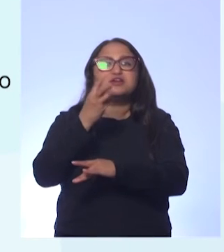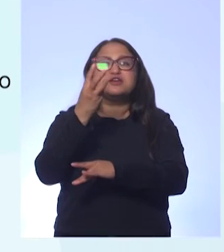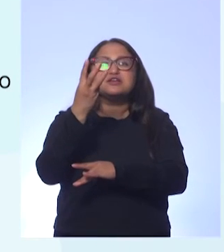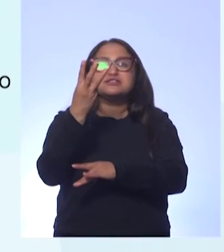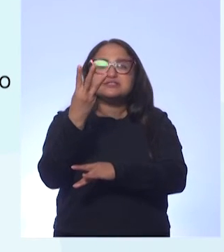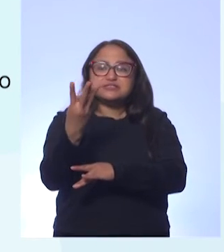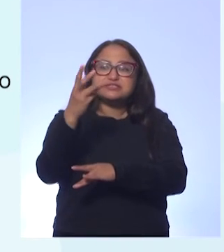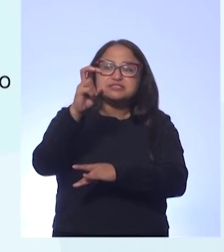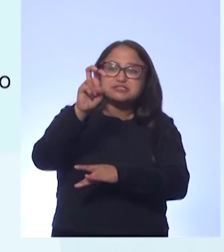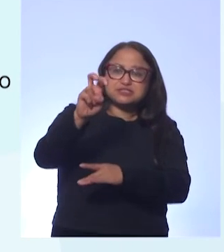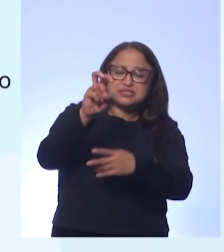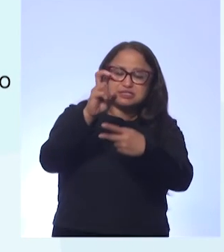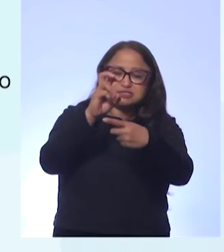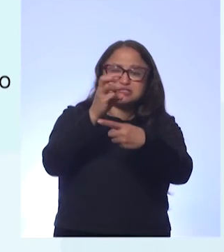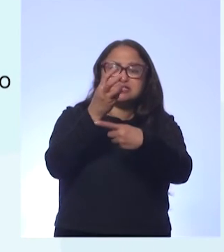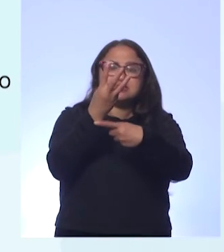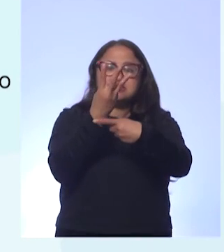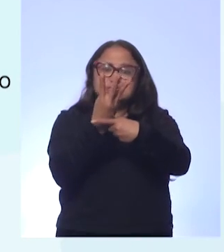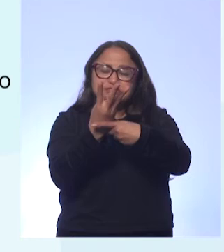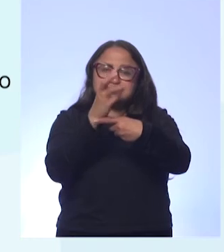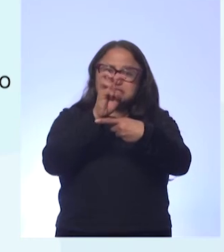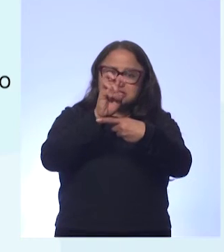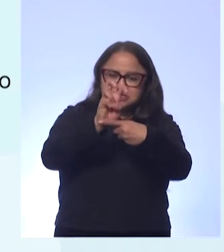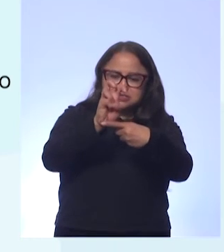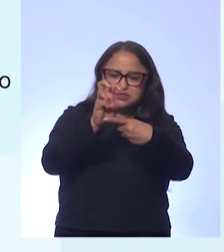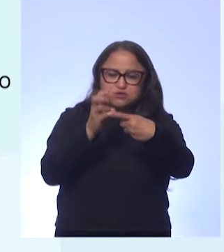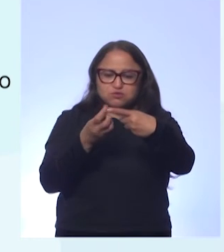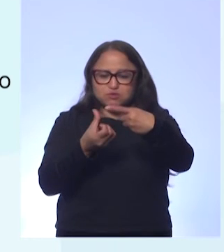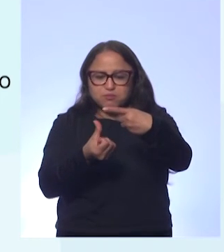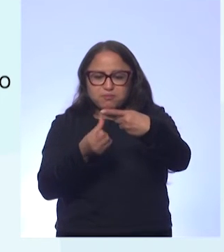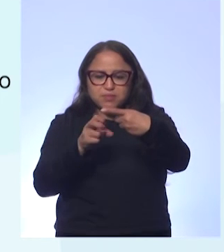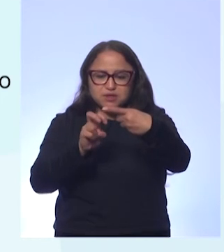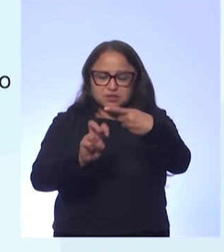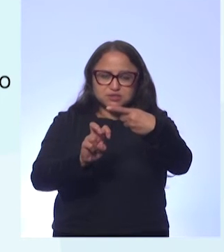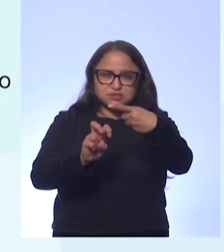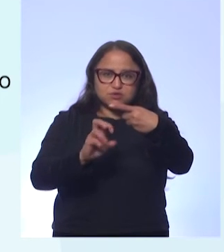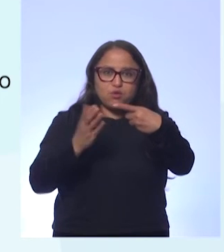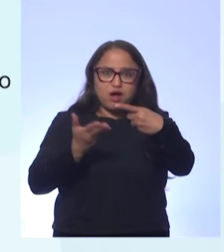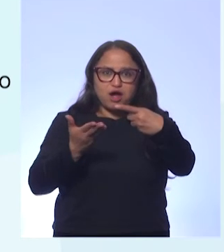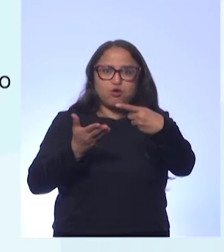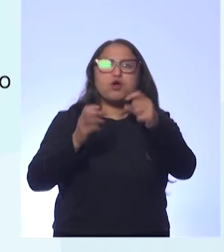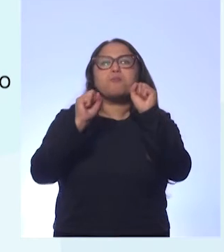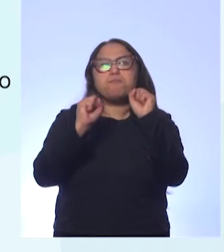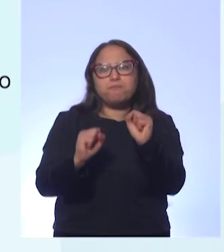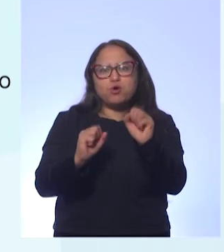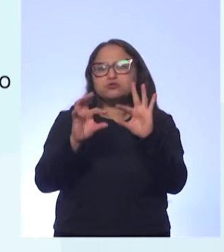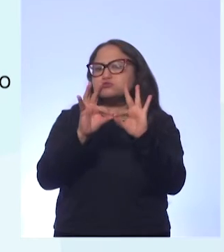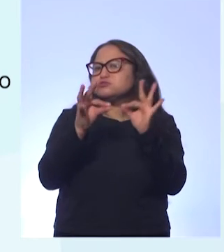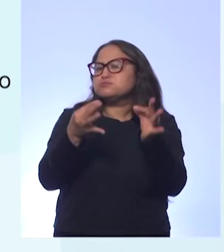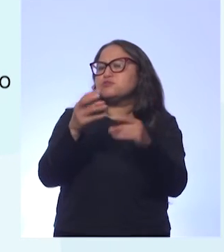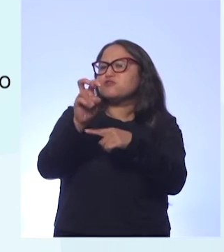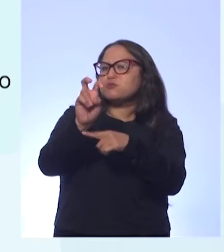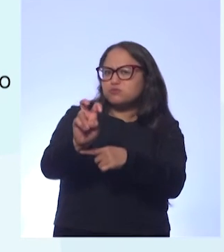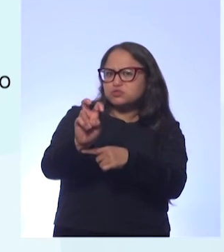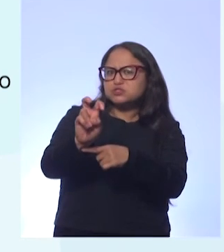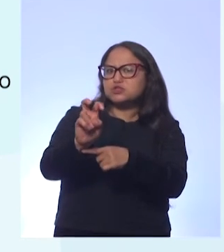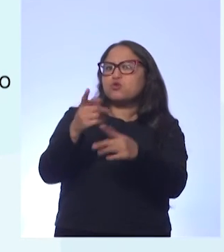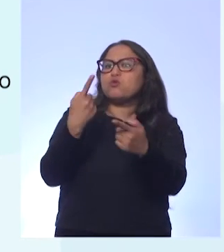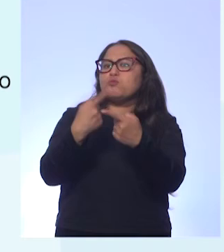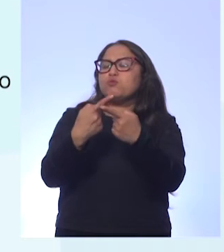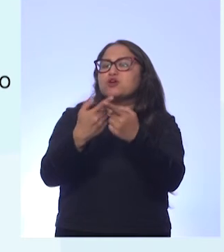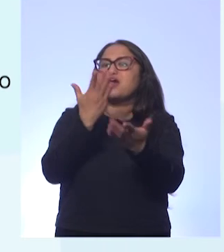35 sobre 65. De novo, eu simplifico aqui por 5, porque todo mundo terminou em 5. E